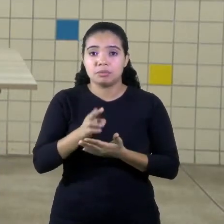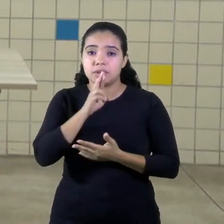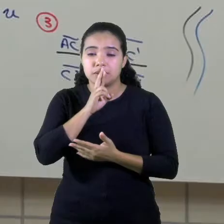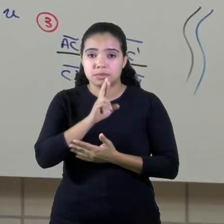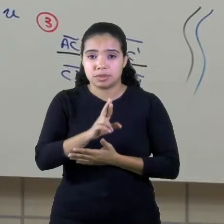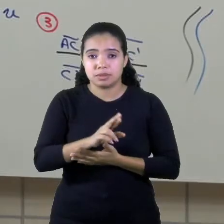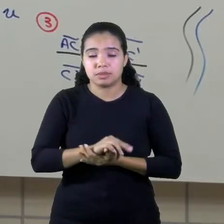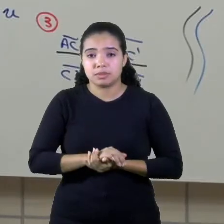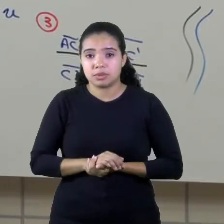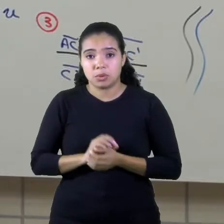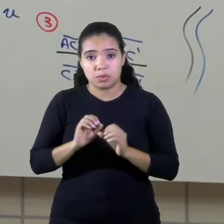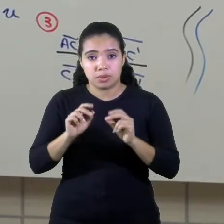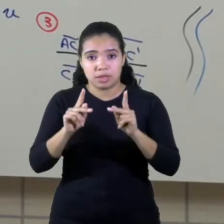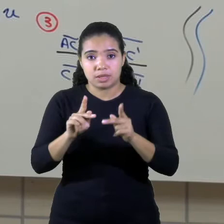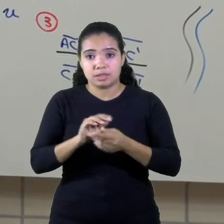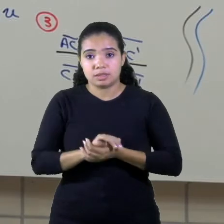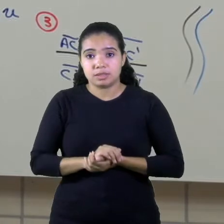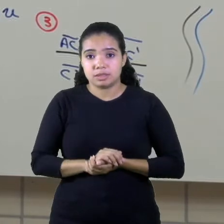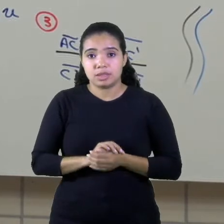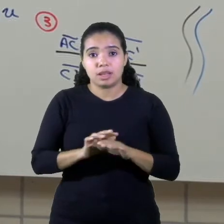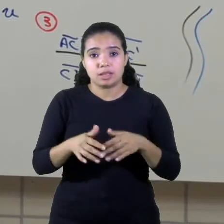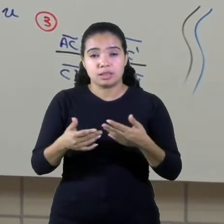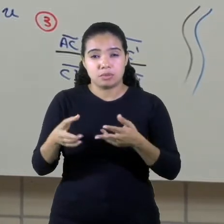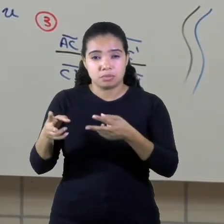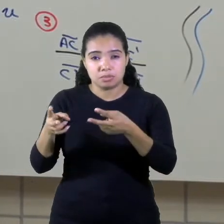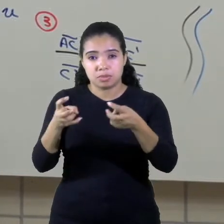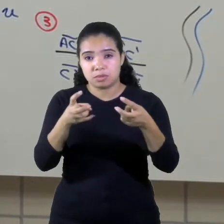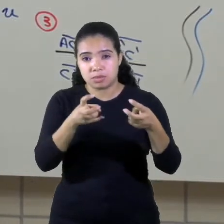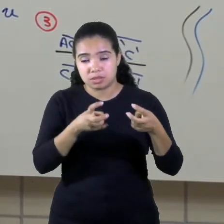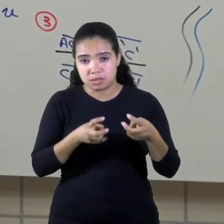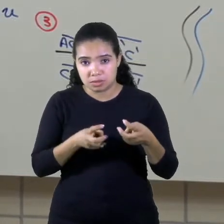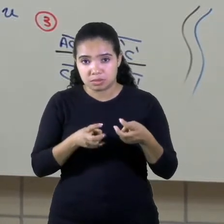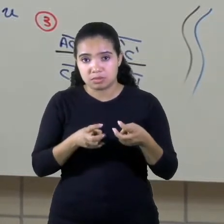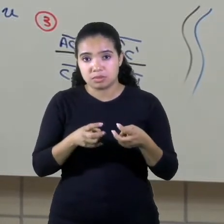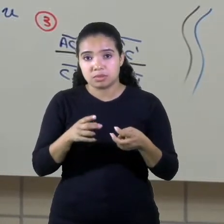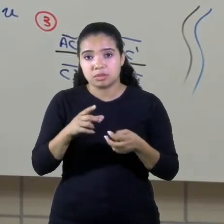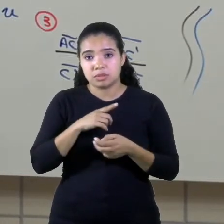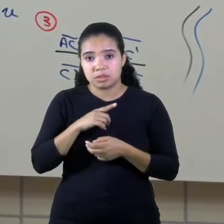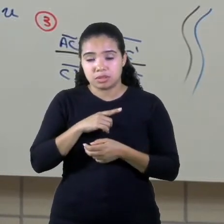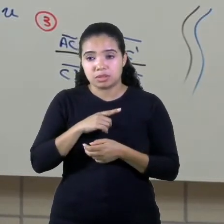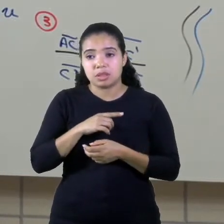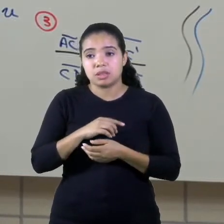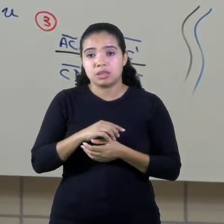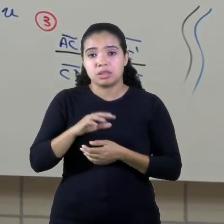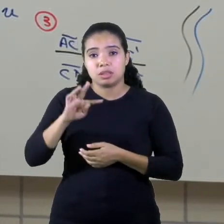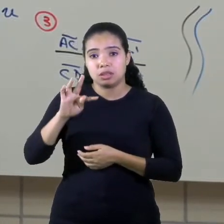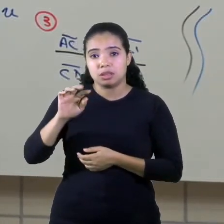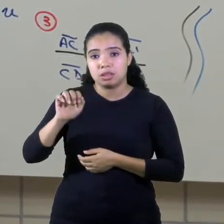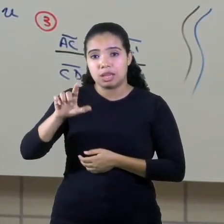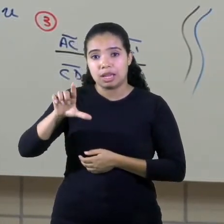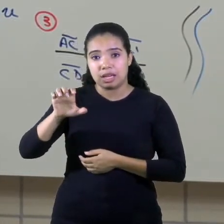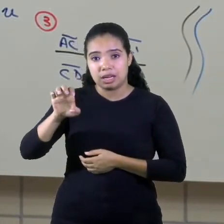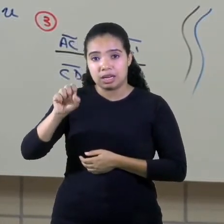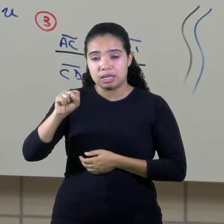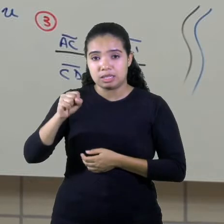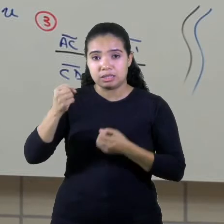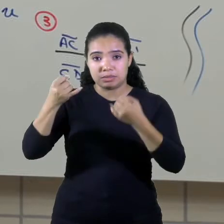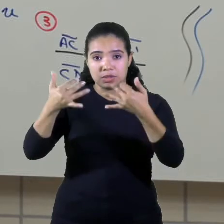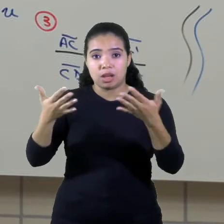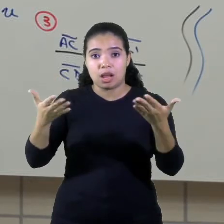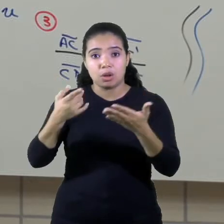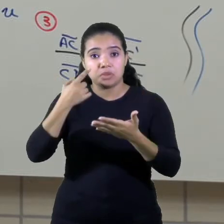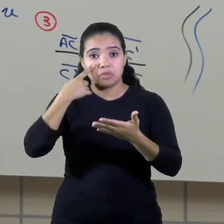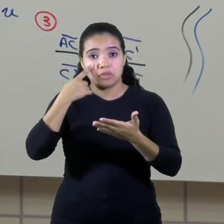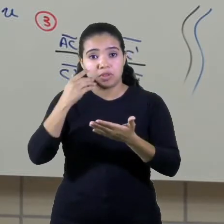resultado, ok? Então, essa é uma percepção que Tales de Mileto teve e deixou escrito para a gente. Agora a gente vai ver isso